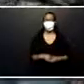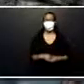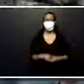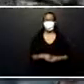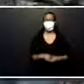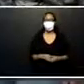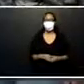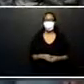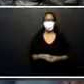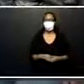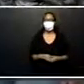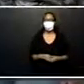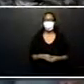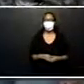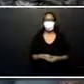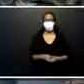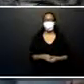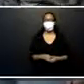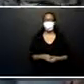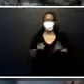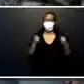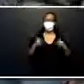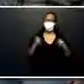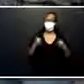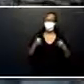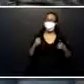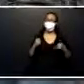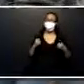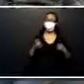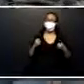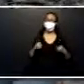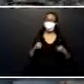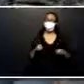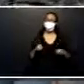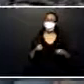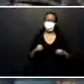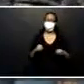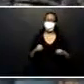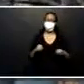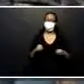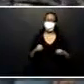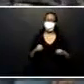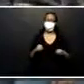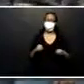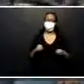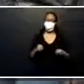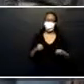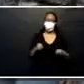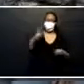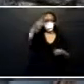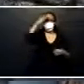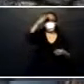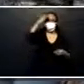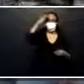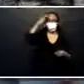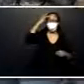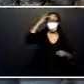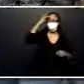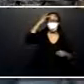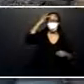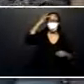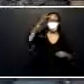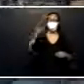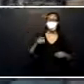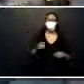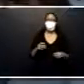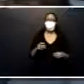sobre que estes precisam, estes quem? Oportunistas e vigaristas, né? Eles